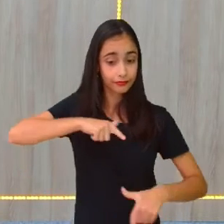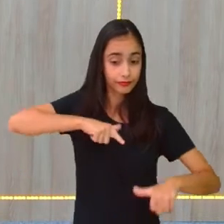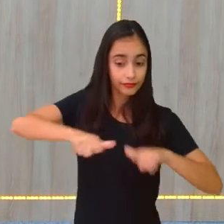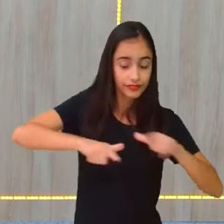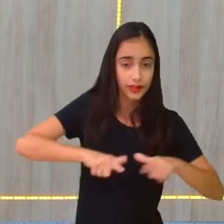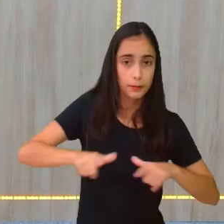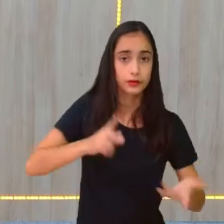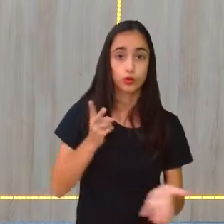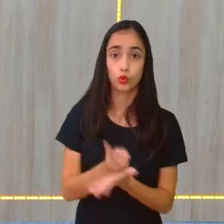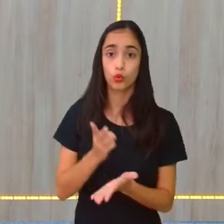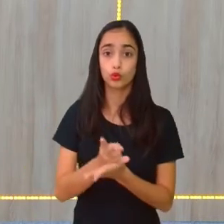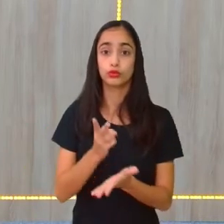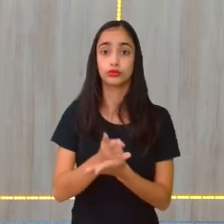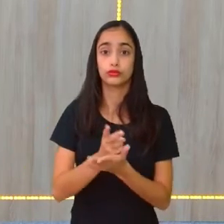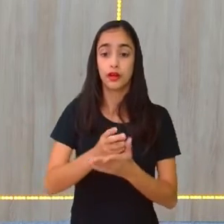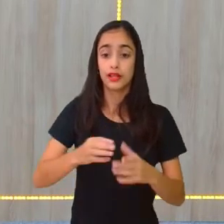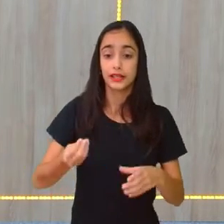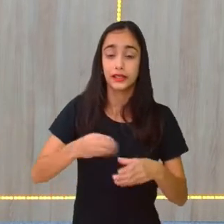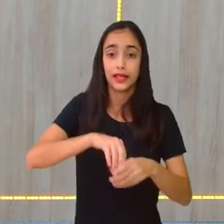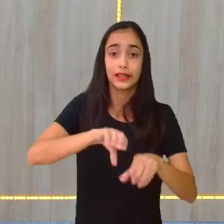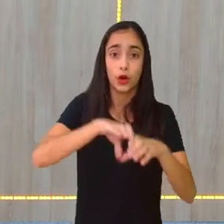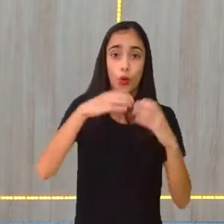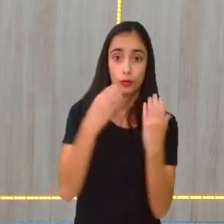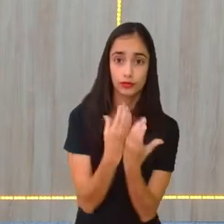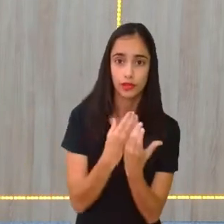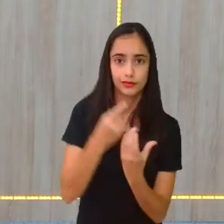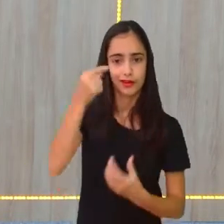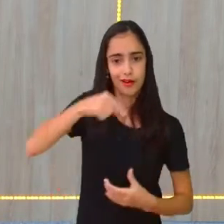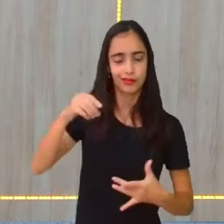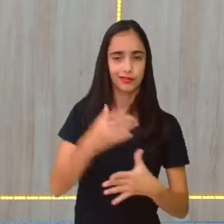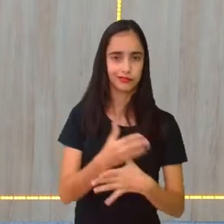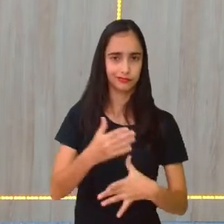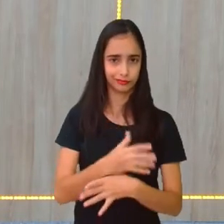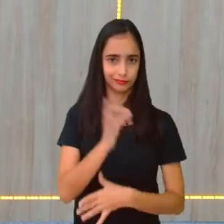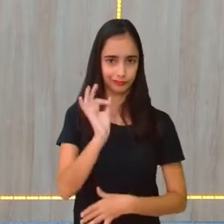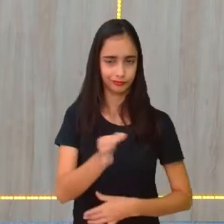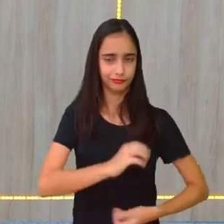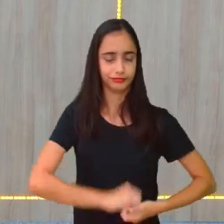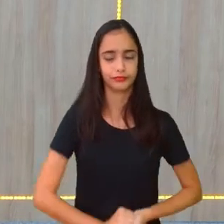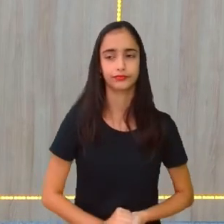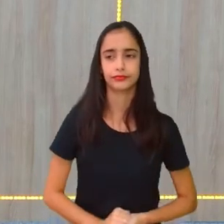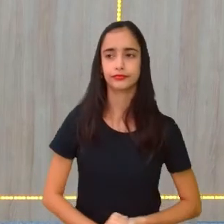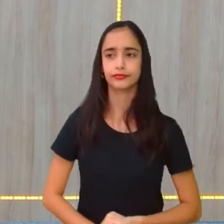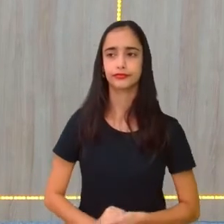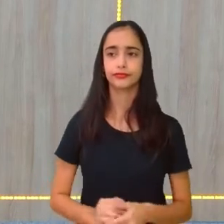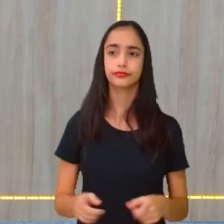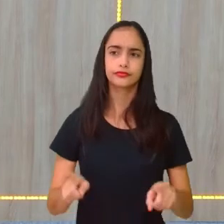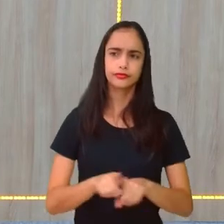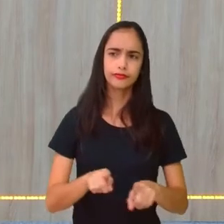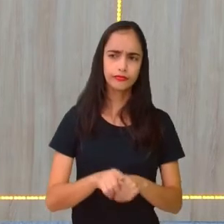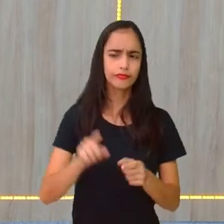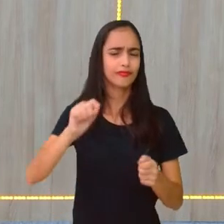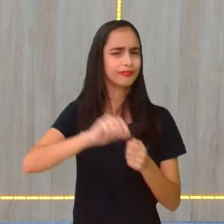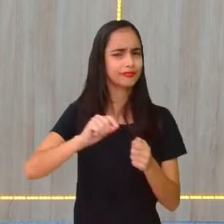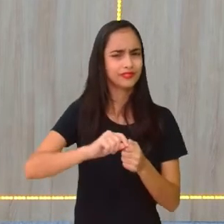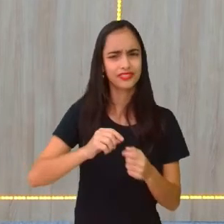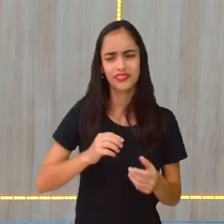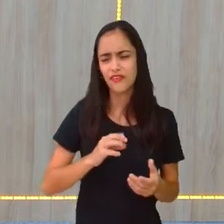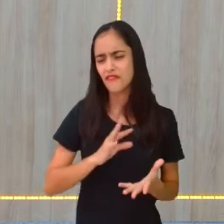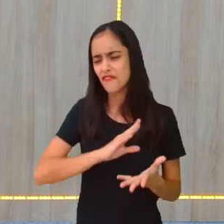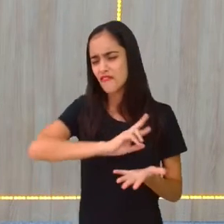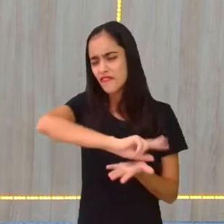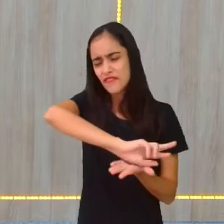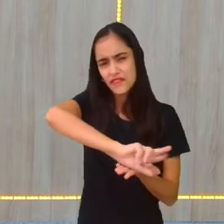né, para a comunidade ateniense, ok? Aí, ó, ele promoveu também várias reformas públicas,